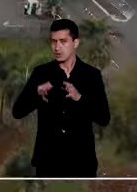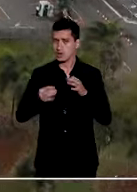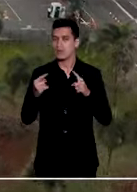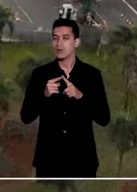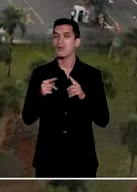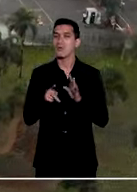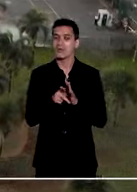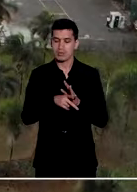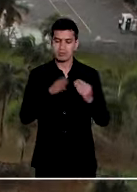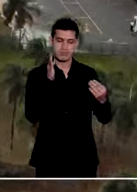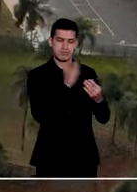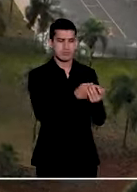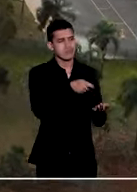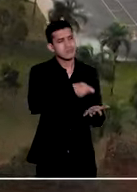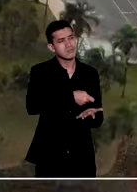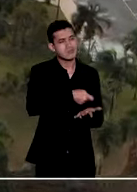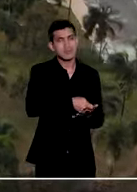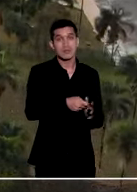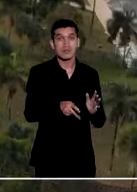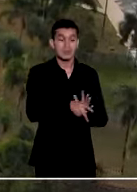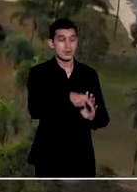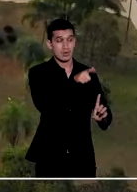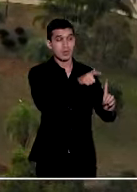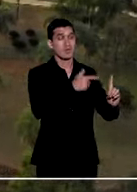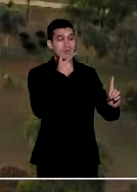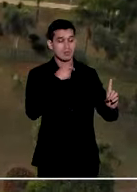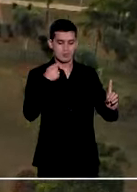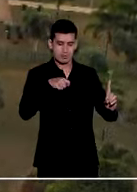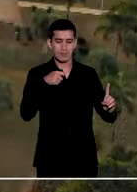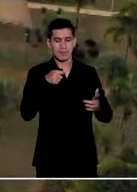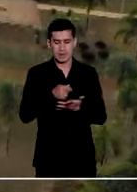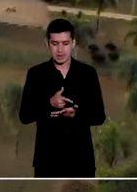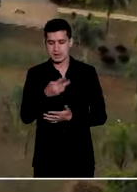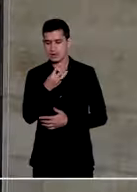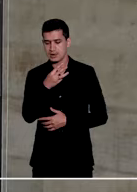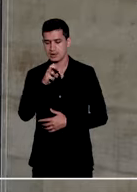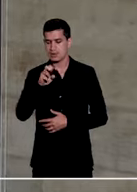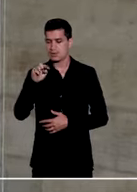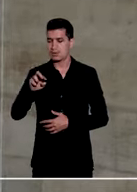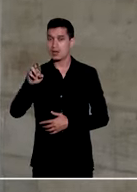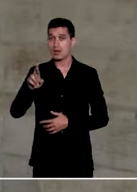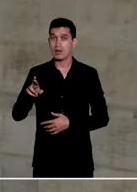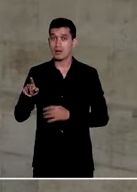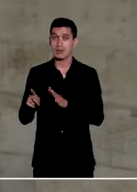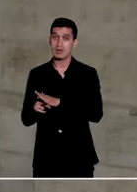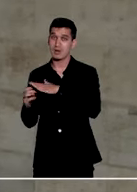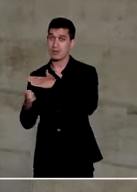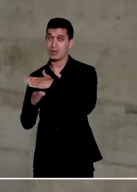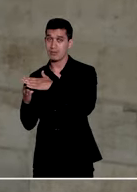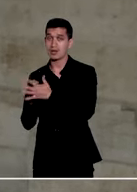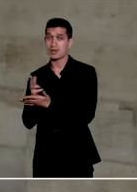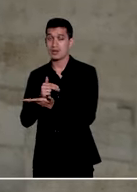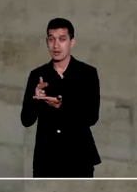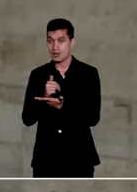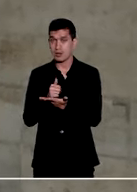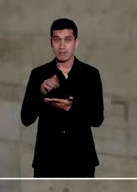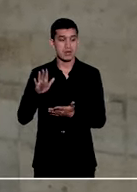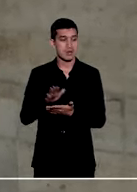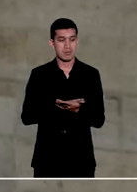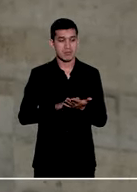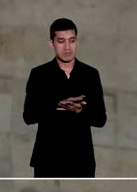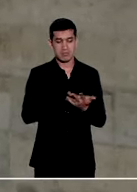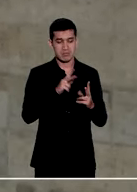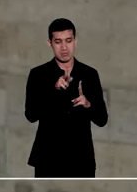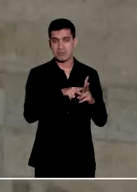cobrança em que um homem foi condenado a pagar R 35.000 a uma gráfica nenhuma das partes recorreu quanto ao mérito da